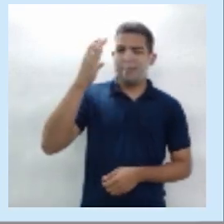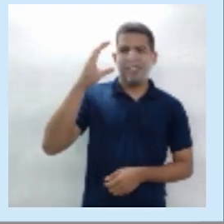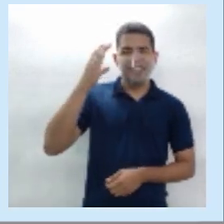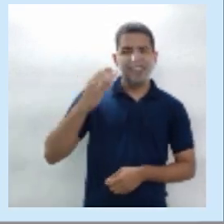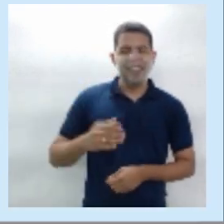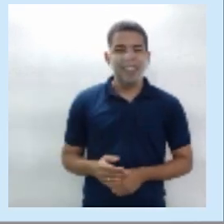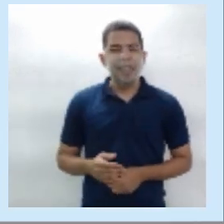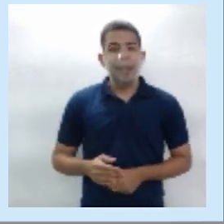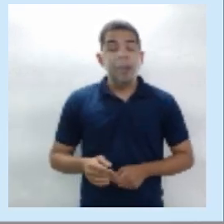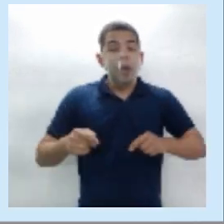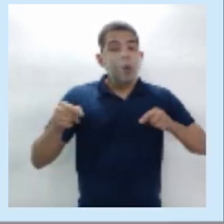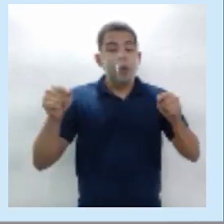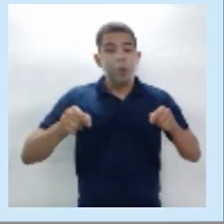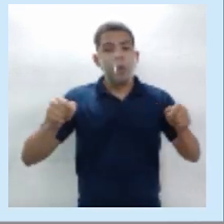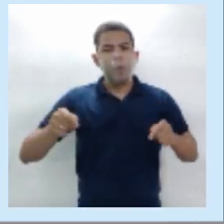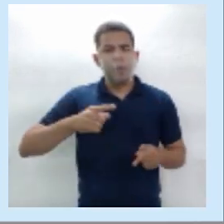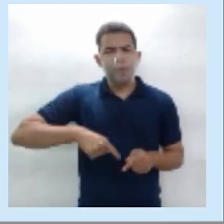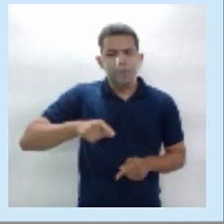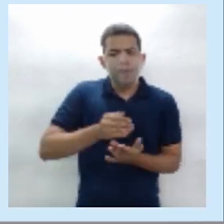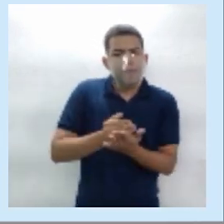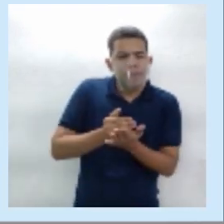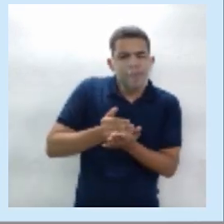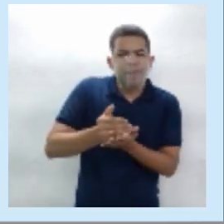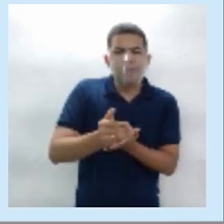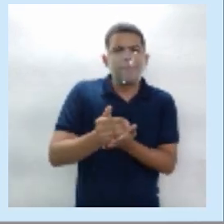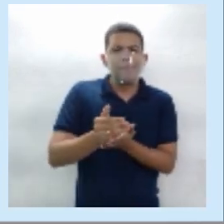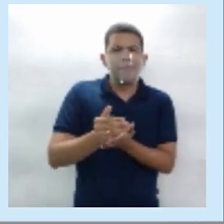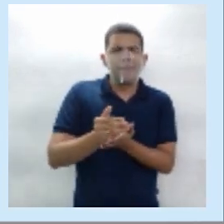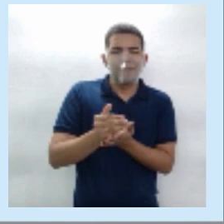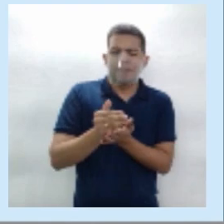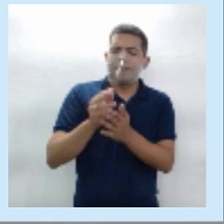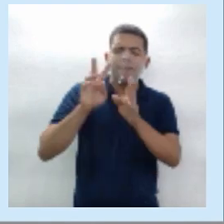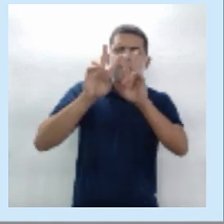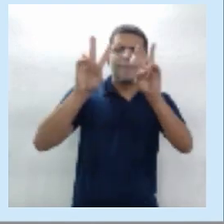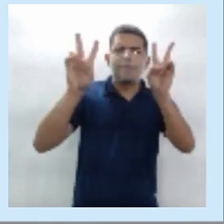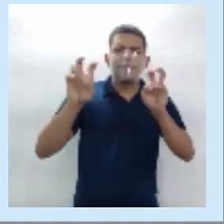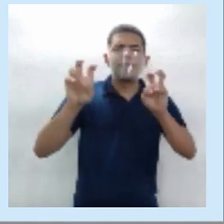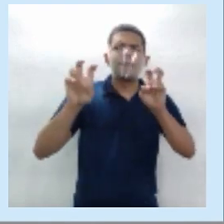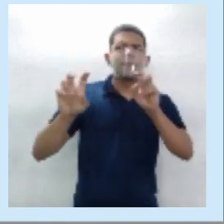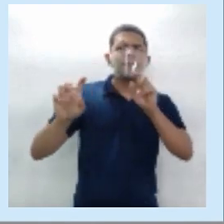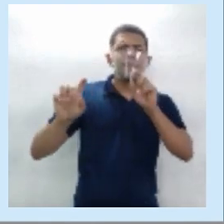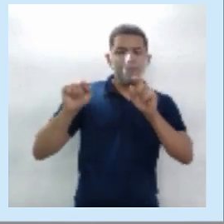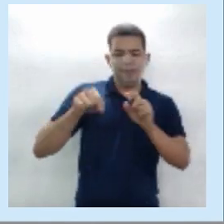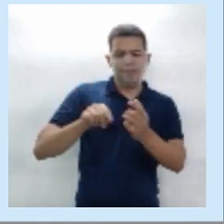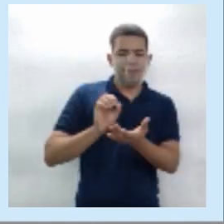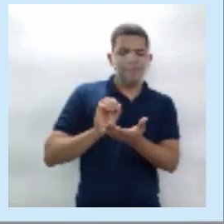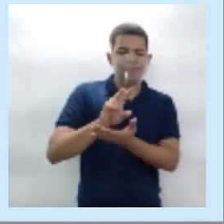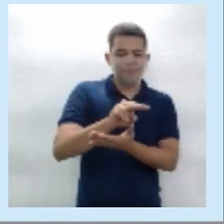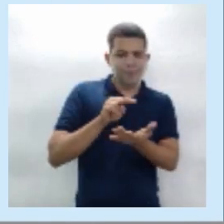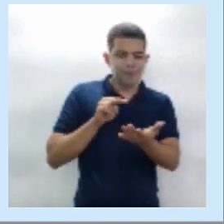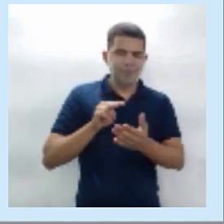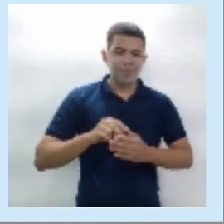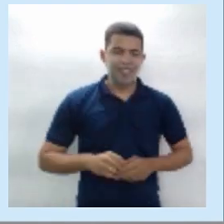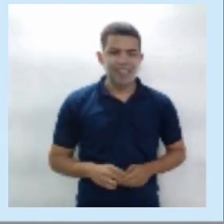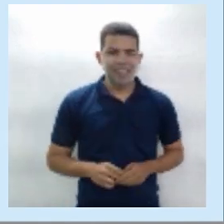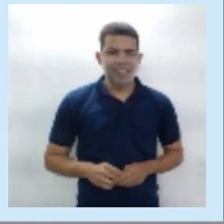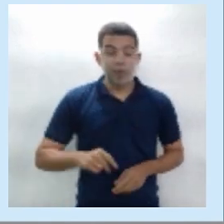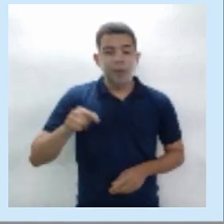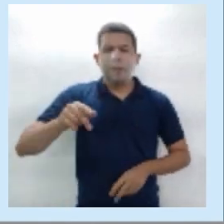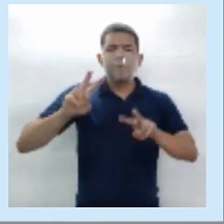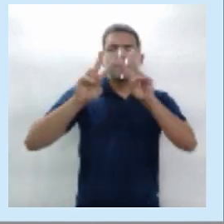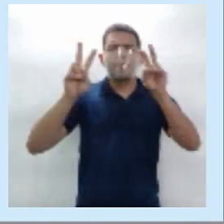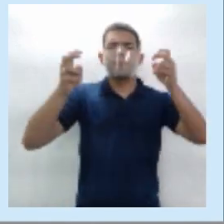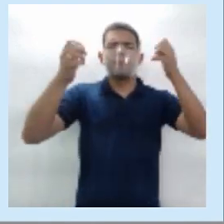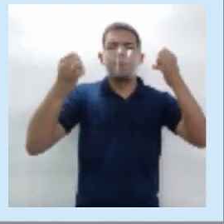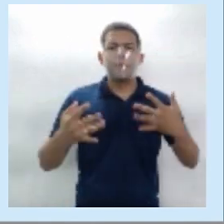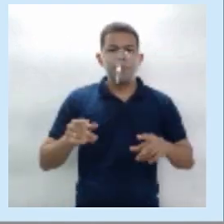ciências e hoje nós vamos começar mais um assunto do Educa PE. Bora falar sobre